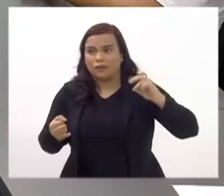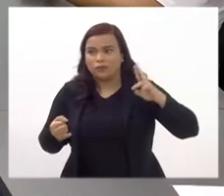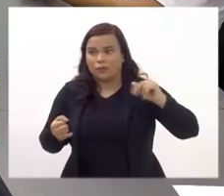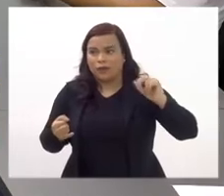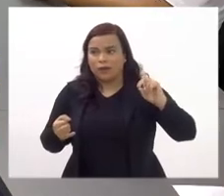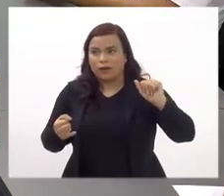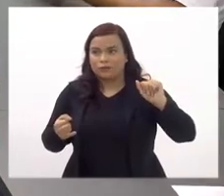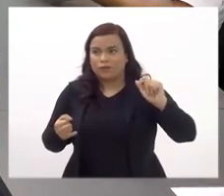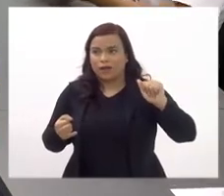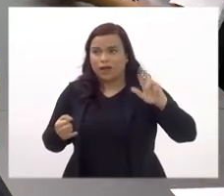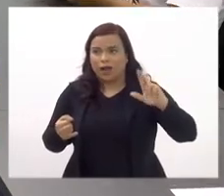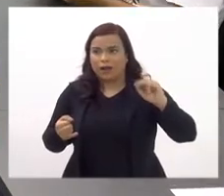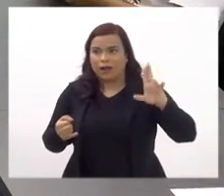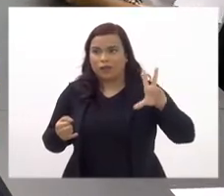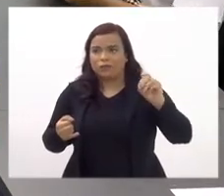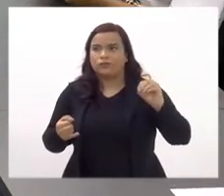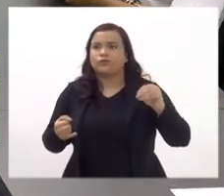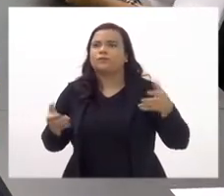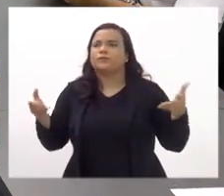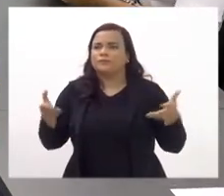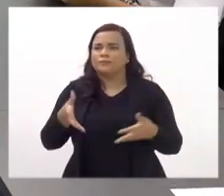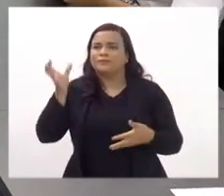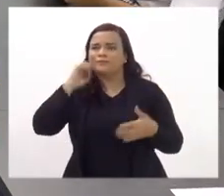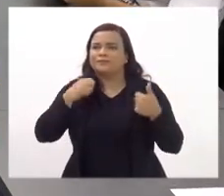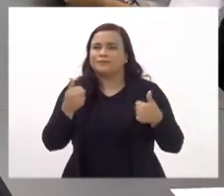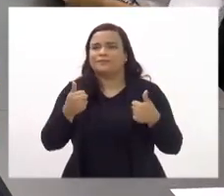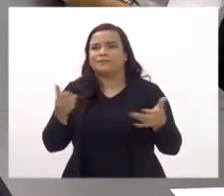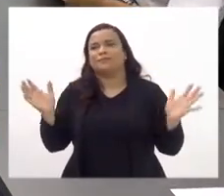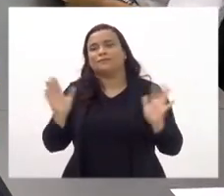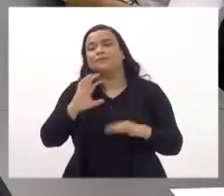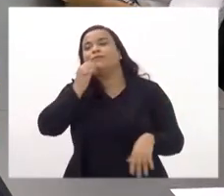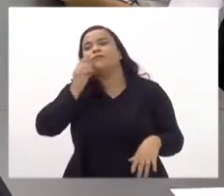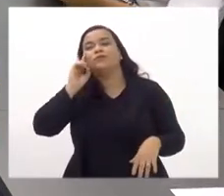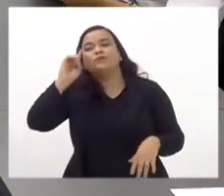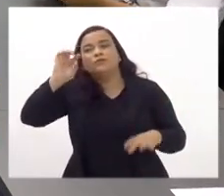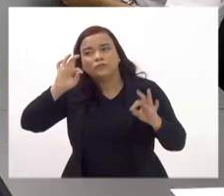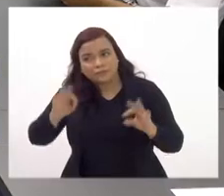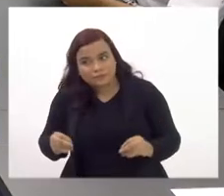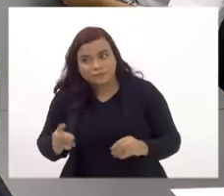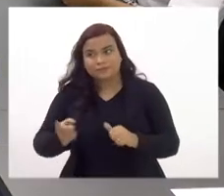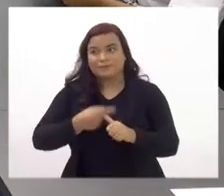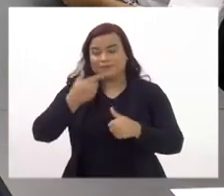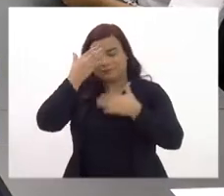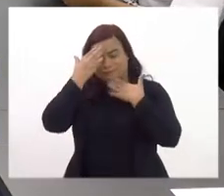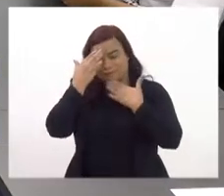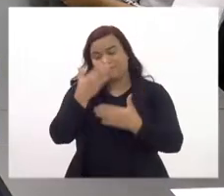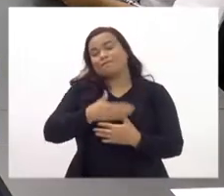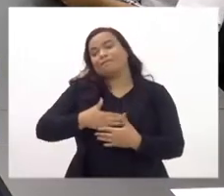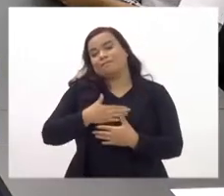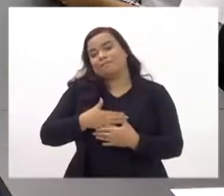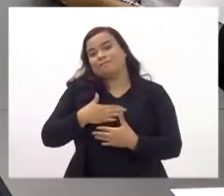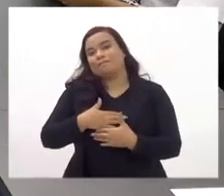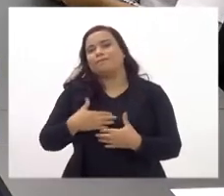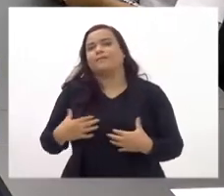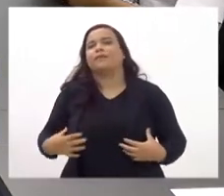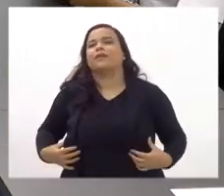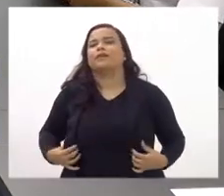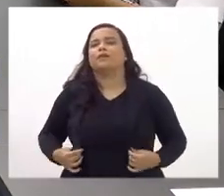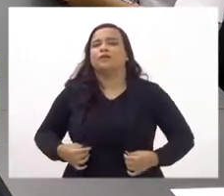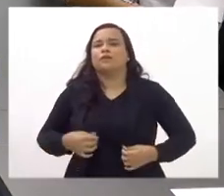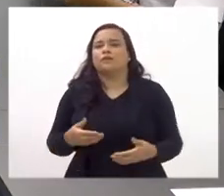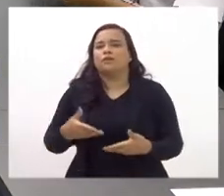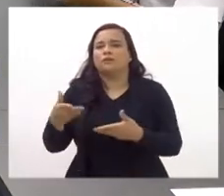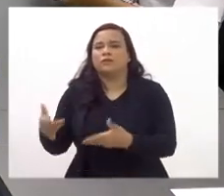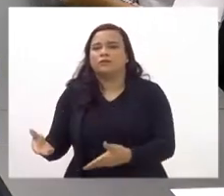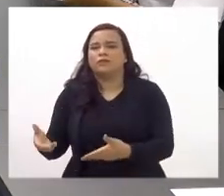consegue me ouvir? Ok, agora melhorou, né? Bom dia, gente. Primeiro, eu gostaria de agradecer aqui o convite da AERJ e da FENET, né, que